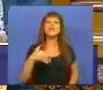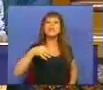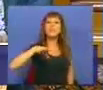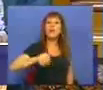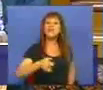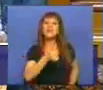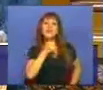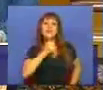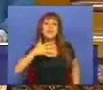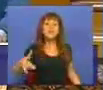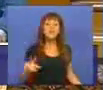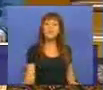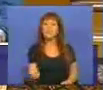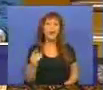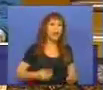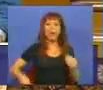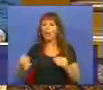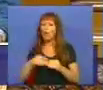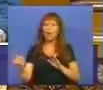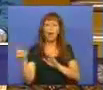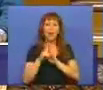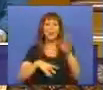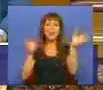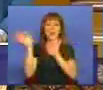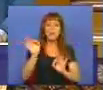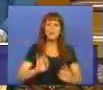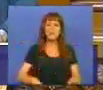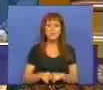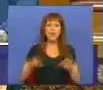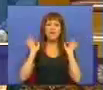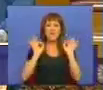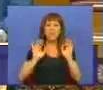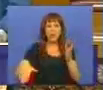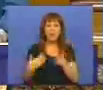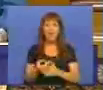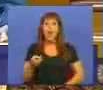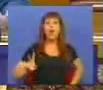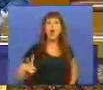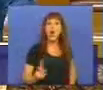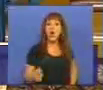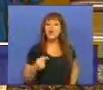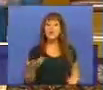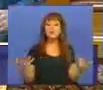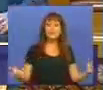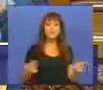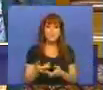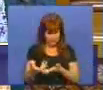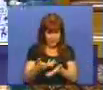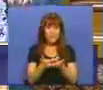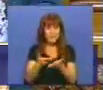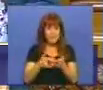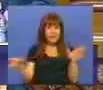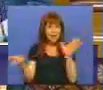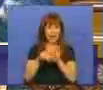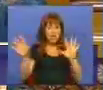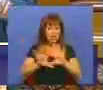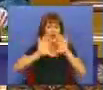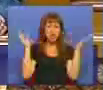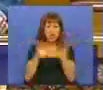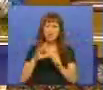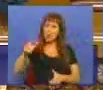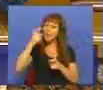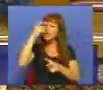PS decidiu não repor o princípio do tratamento mais favorável, ou seja, aquilo que é negociado na lei geral